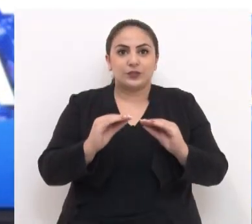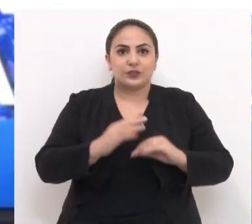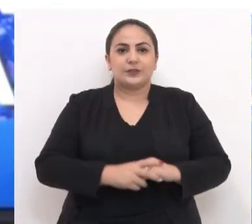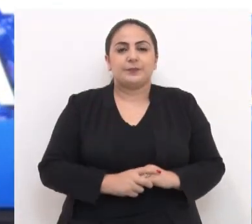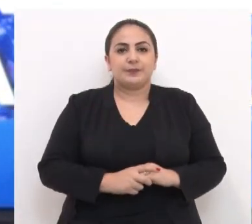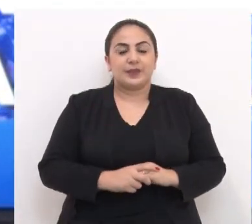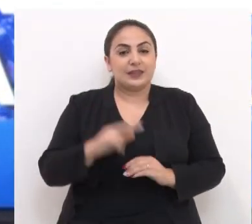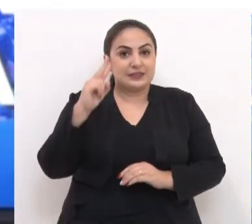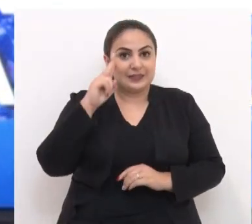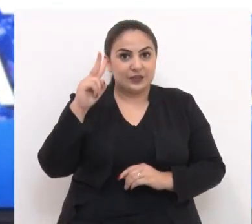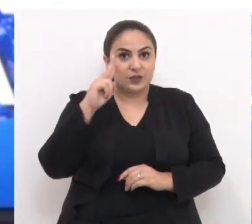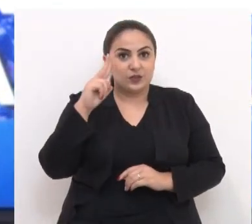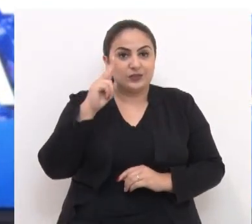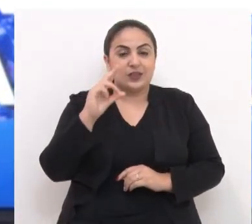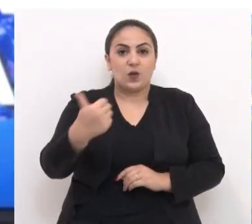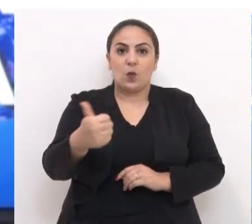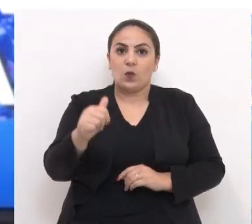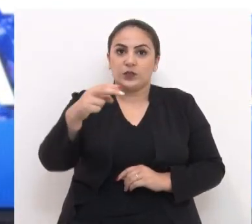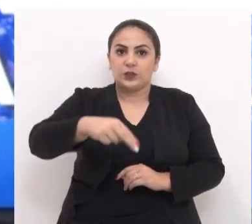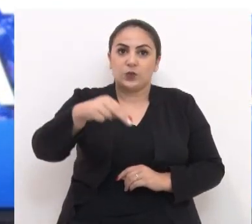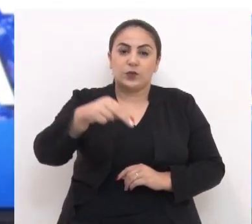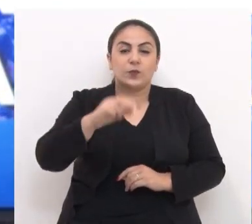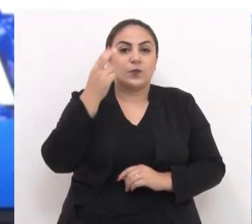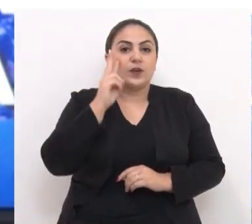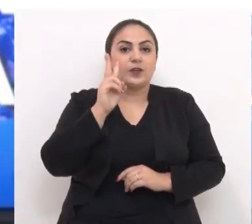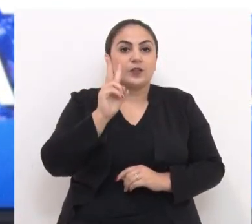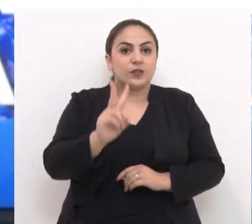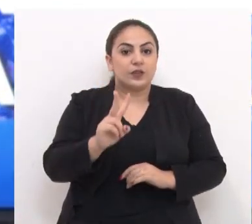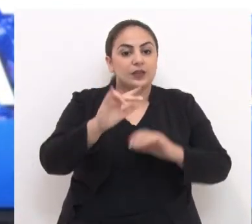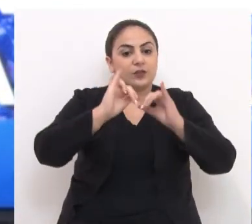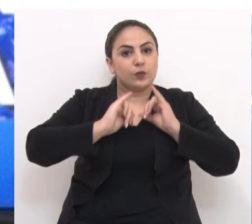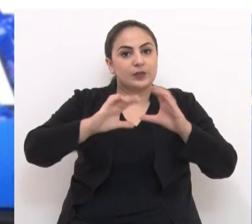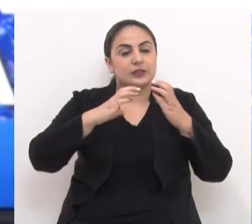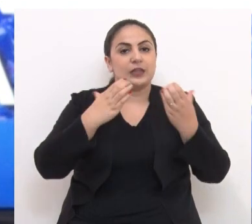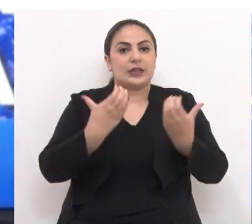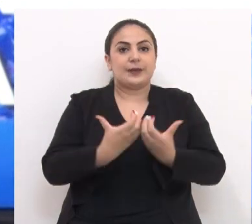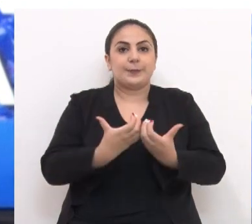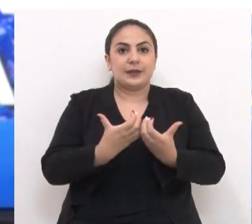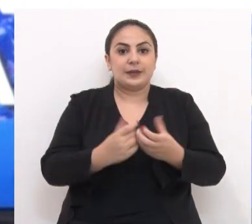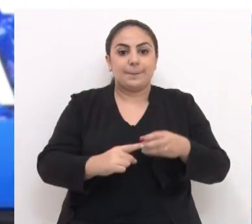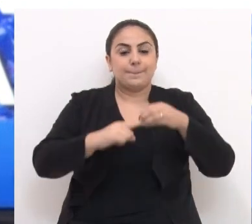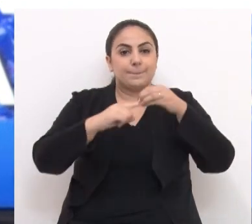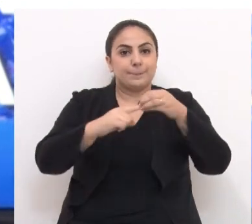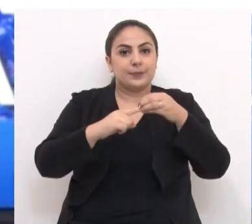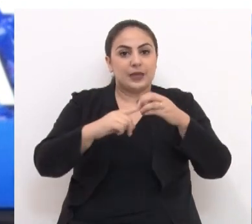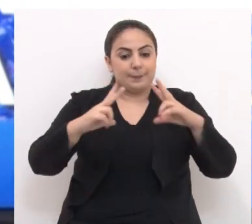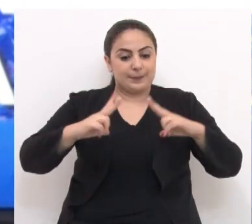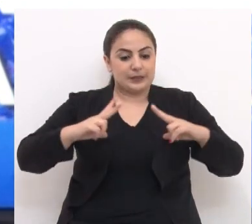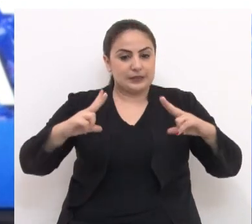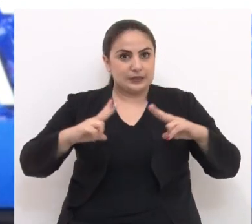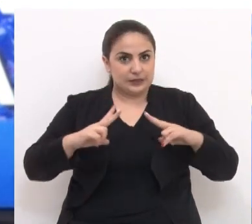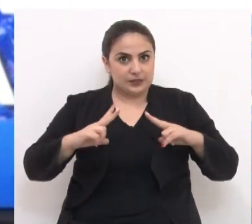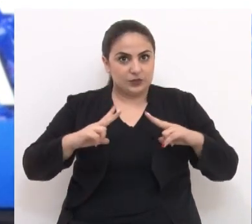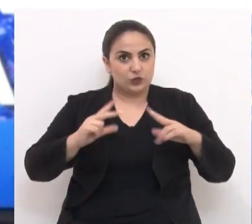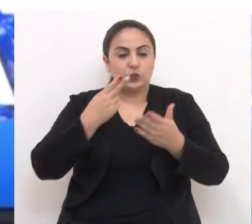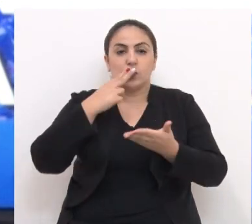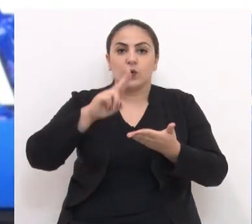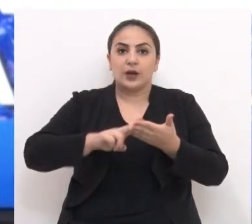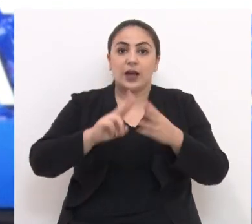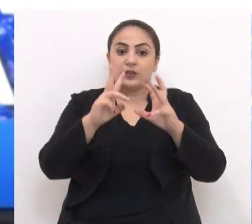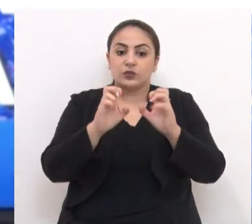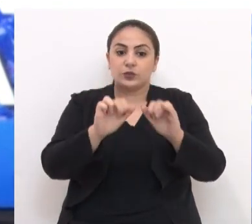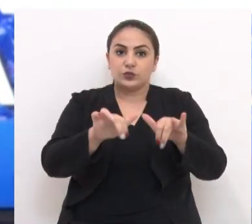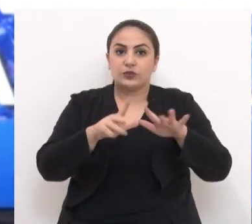boa noite. Segunda-feira, 11 de novembro, e você vai ver no Jornal da Câmara que a privatização dos Correios foi tema de